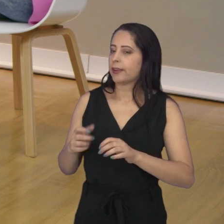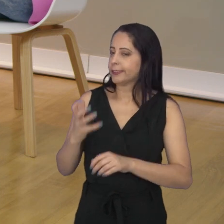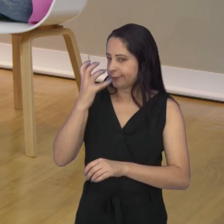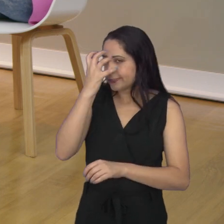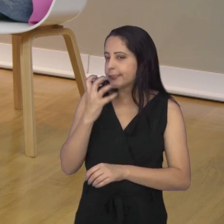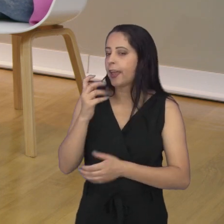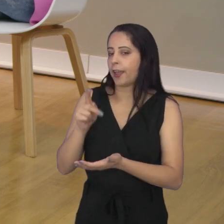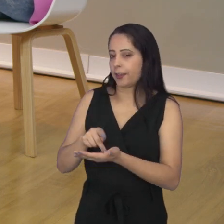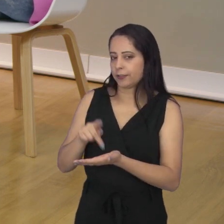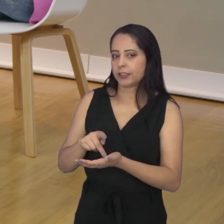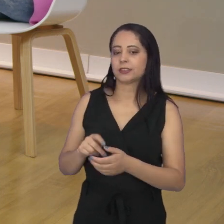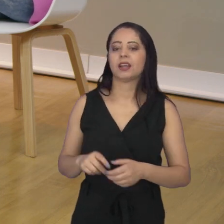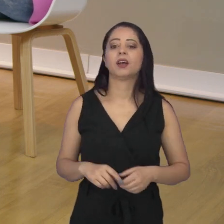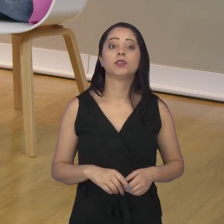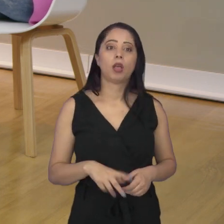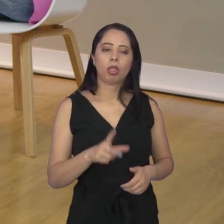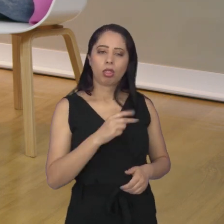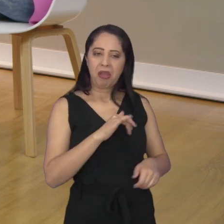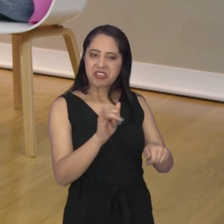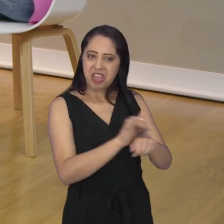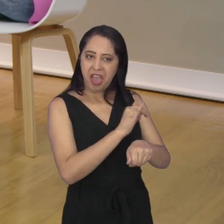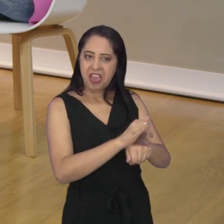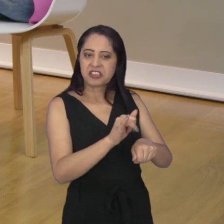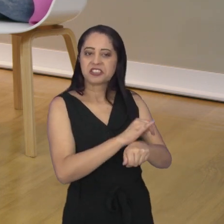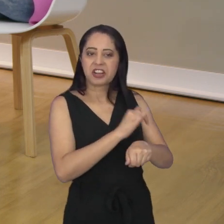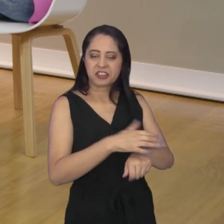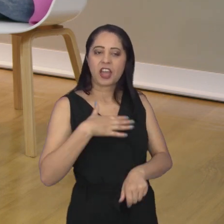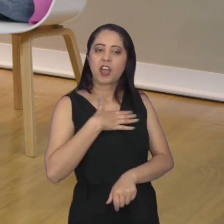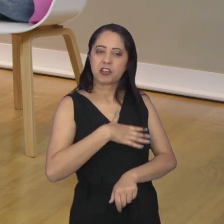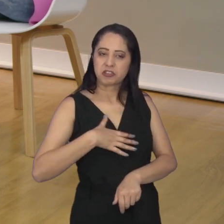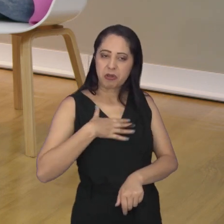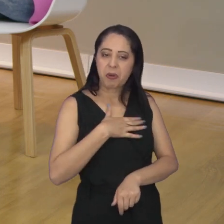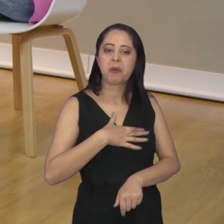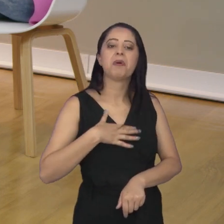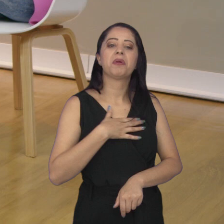perfeito. Não adianta. É uma técnica que eu gosto bastante, que eu também já conheço há algum